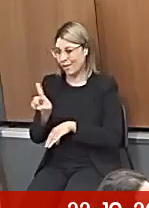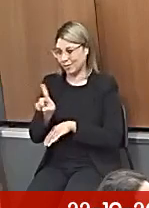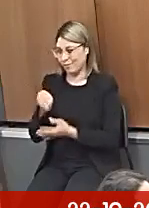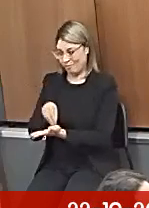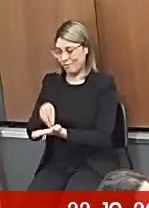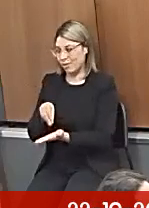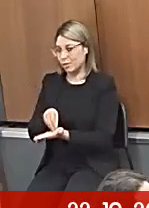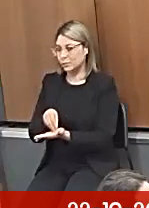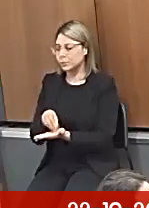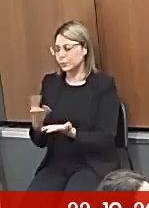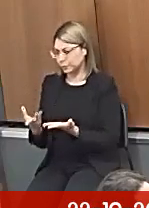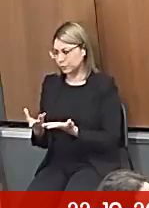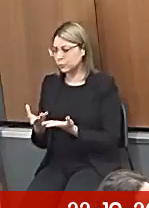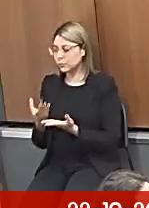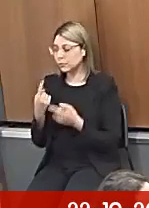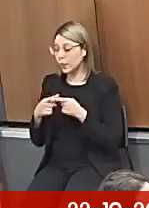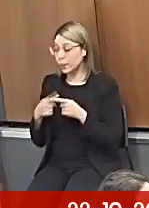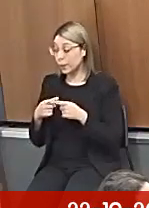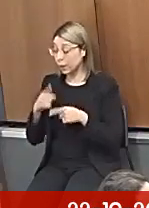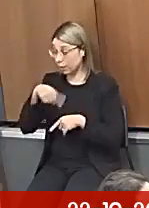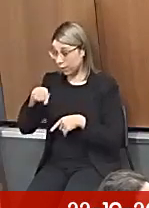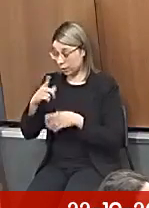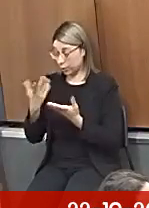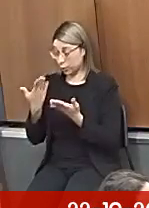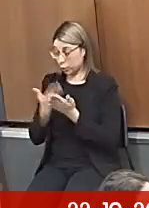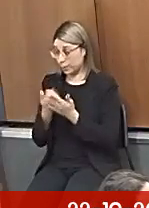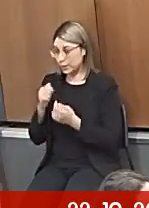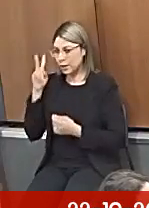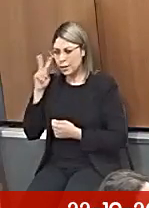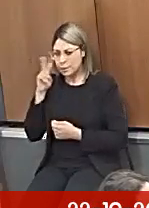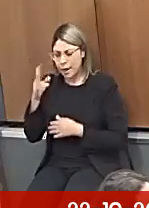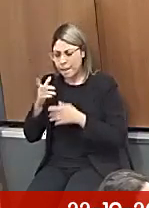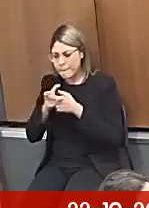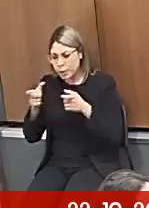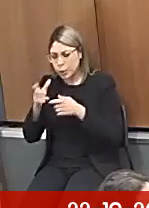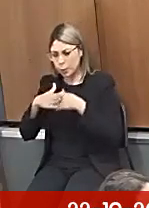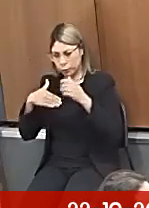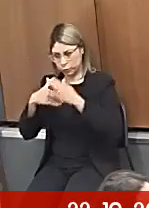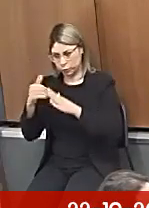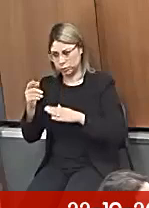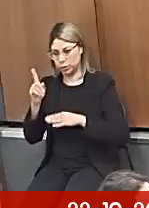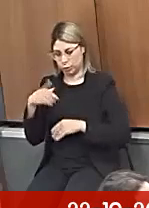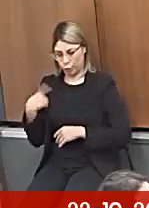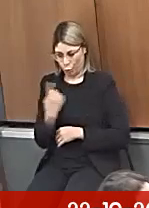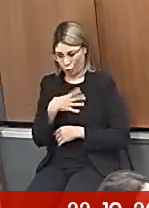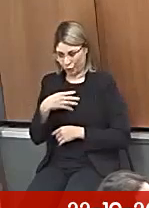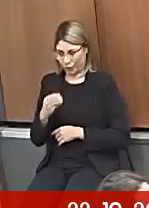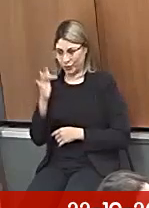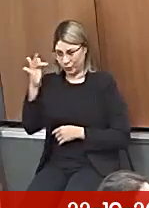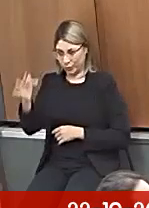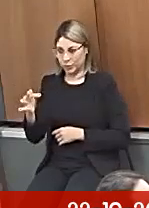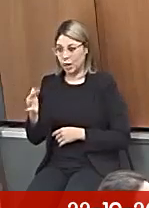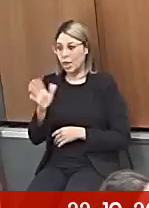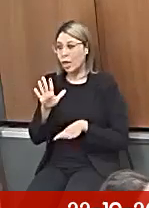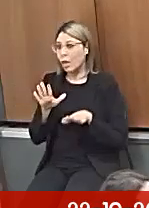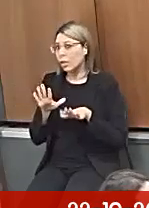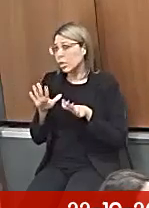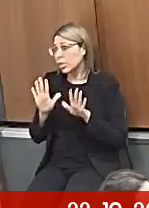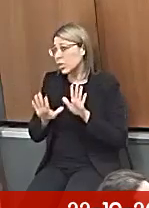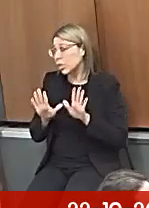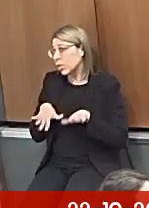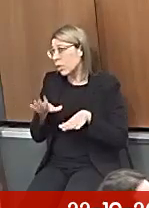não. É importante que as escolas se lembrem que a maioria das profissões que os nossos filhos vão exercer talvez ainda não tenham sido